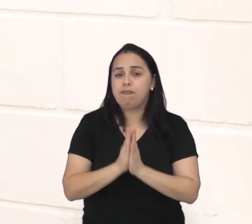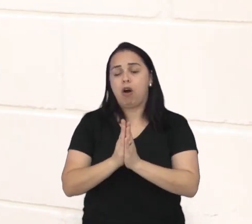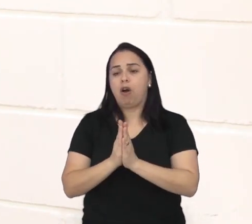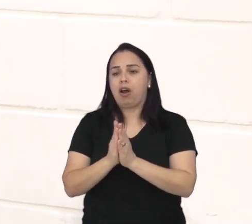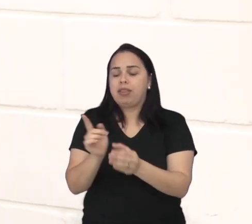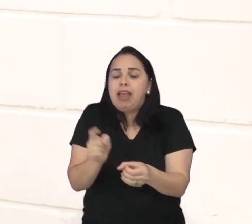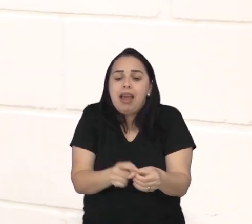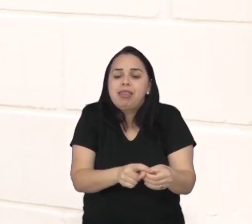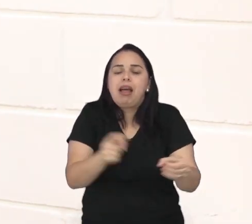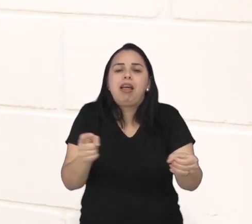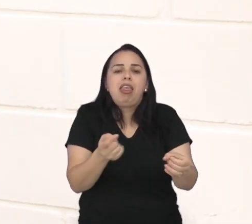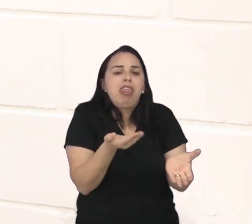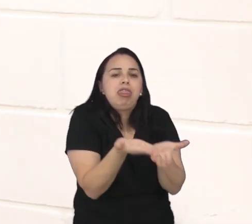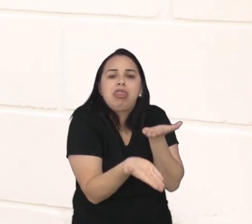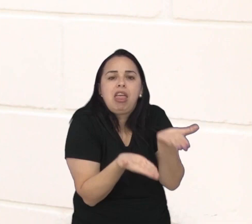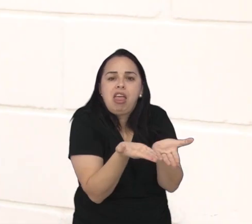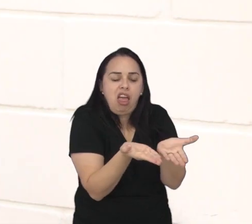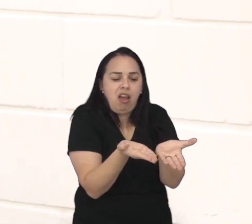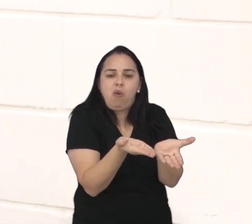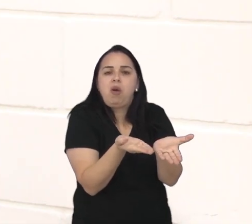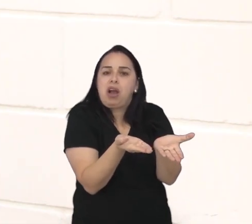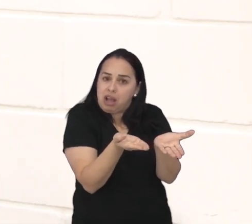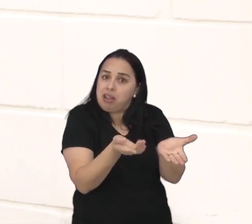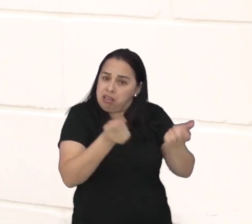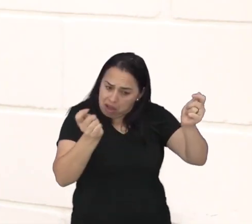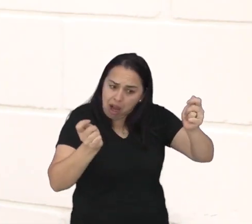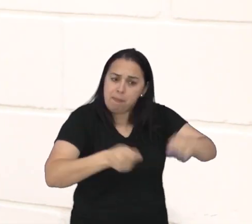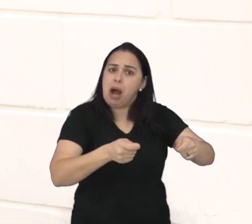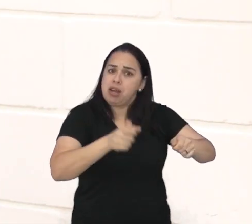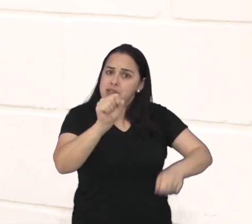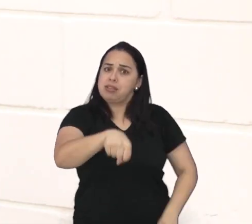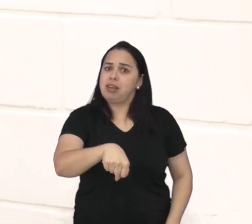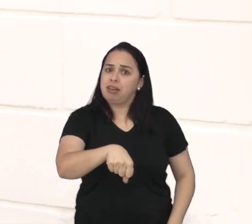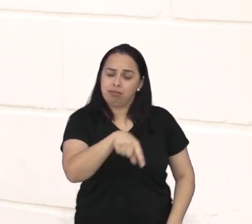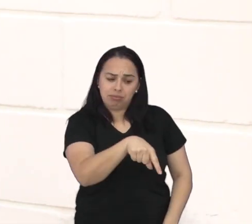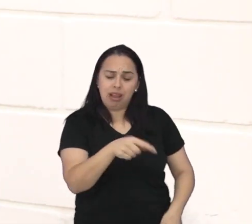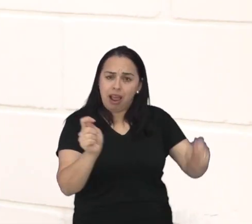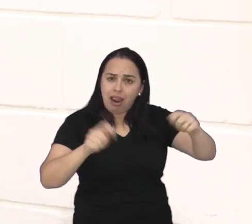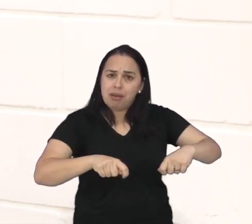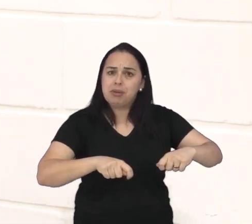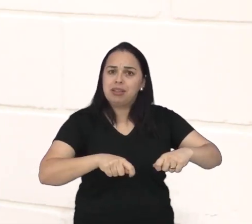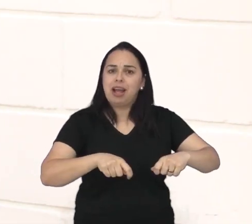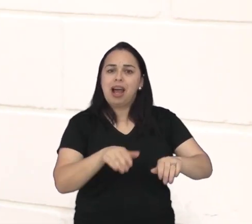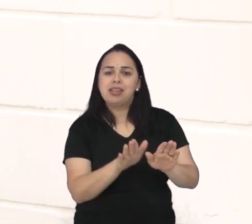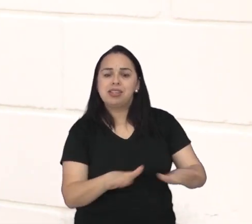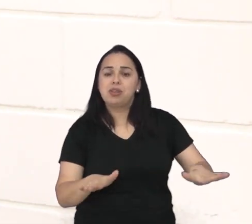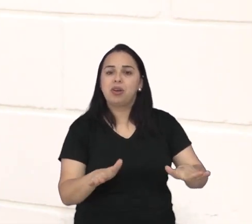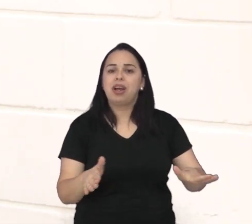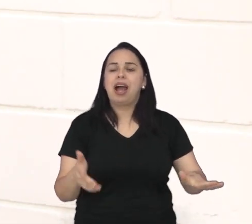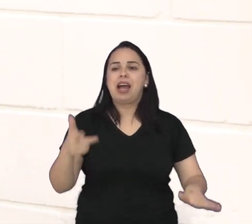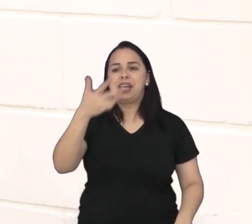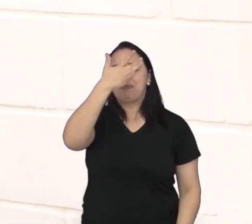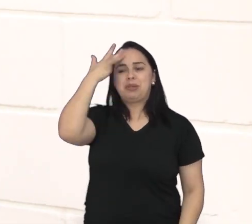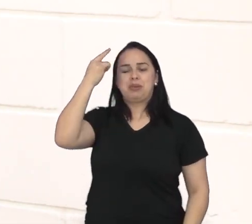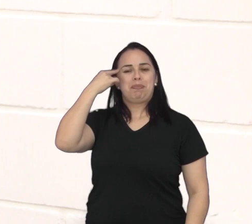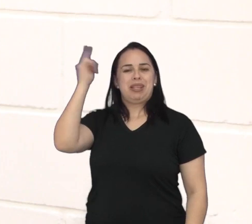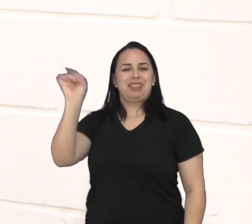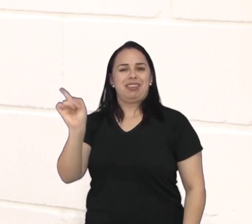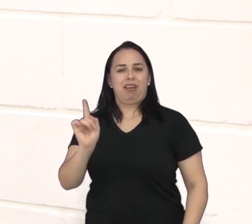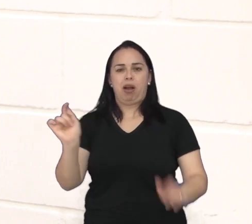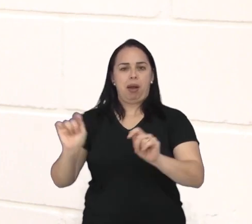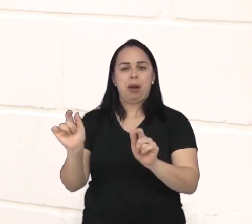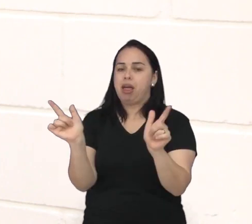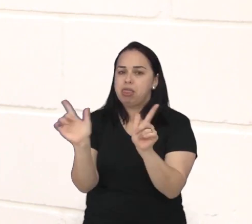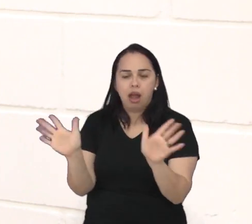a independência para eles, não tratar nunca que nenhum incapaz, que tem, né? Acha que a criança é incapaz, como a maioria das pessoas de